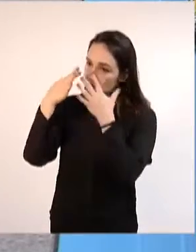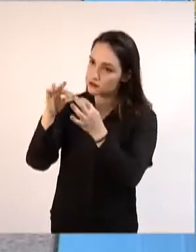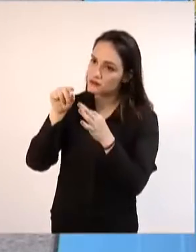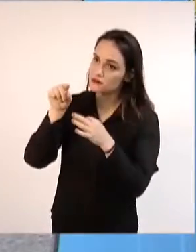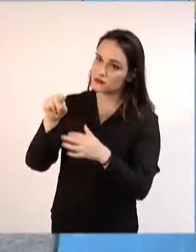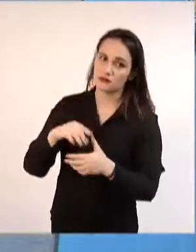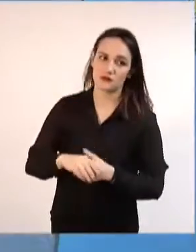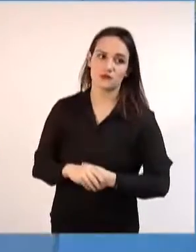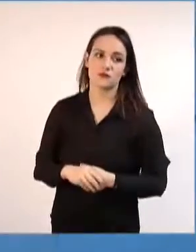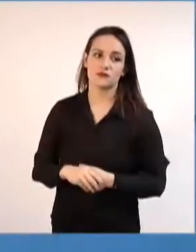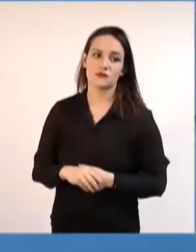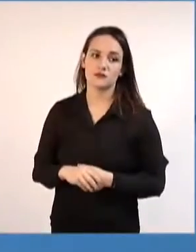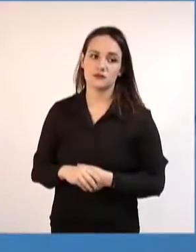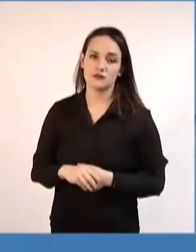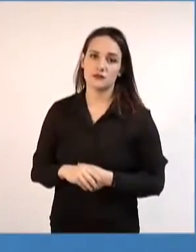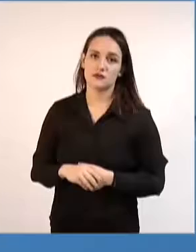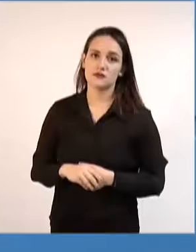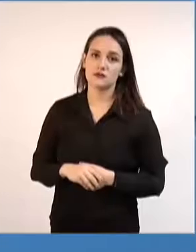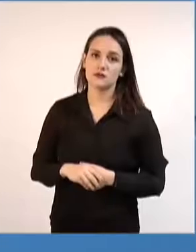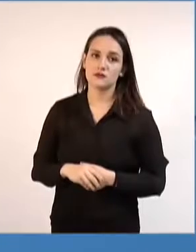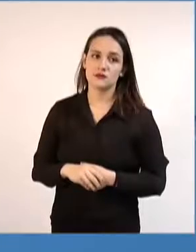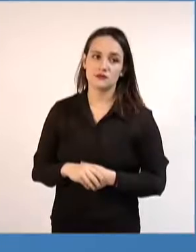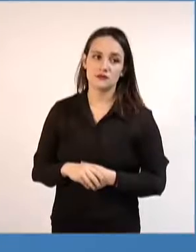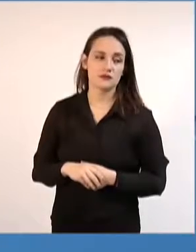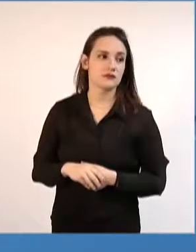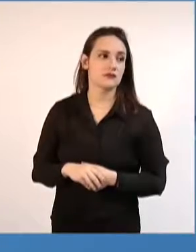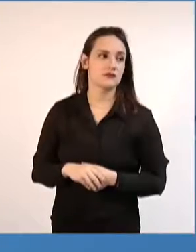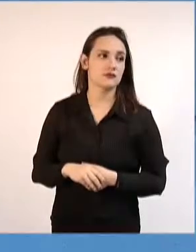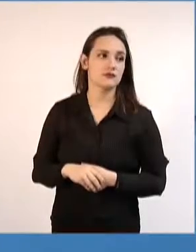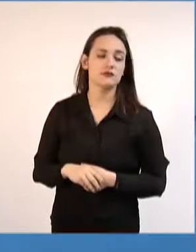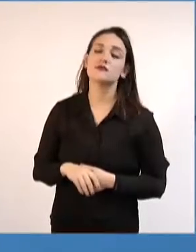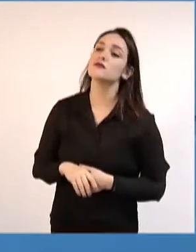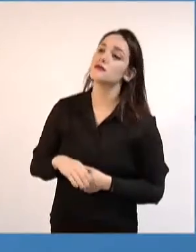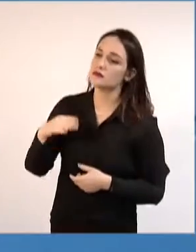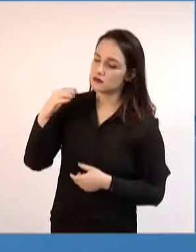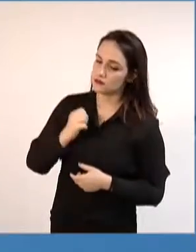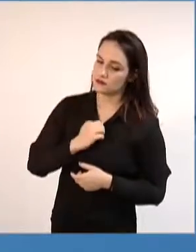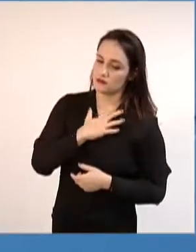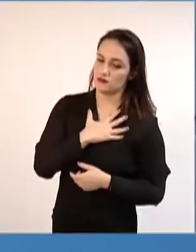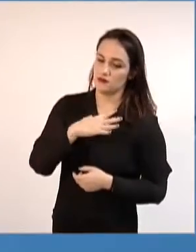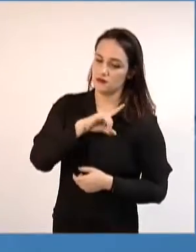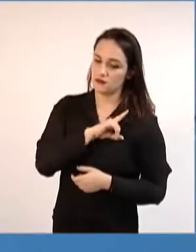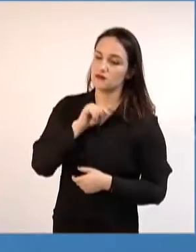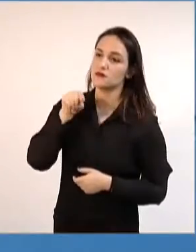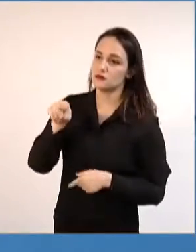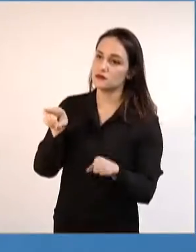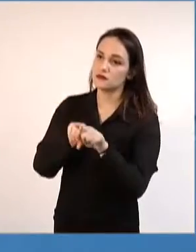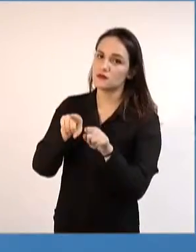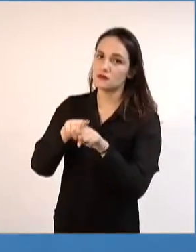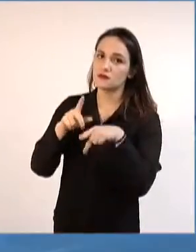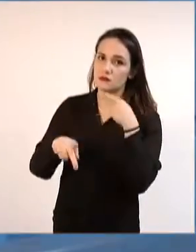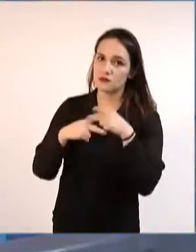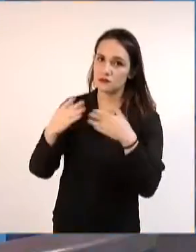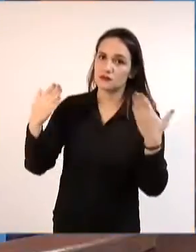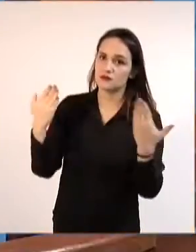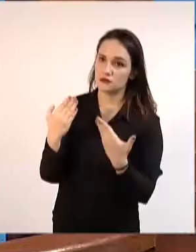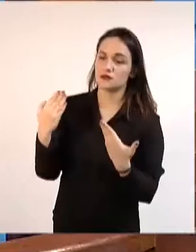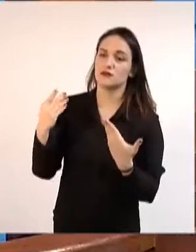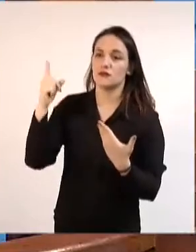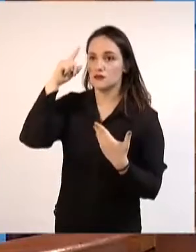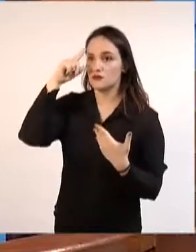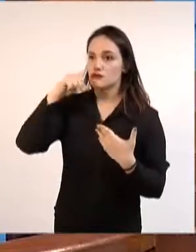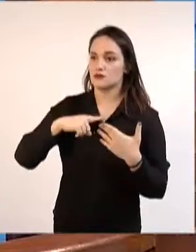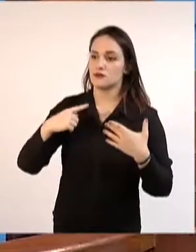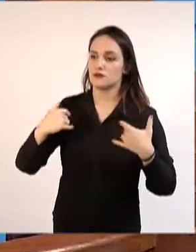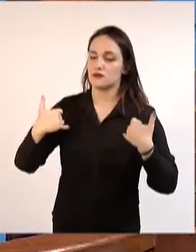fala do coronel Davi e estou ouvindo Vossa Excelência sobre a data de hoje, que se comemora